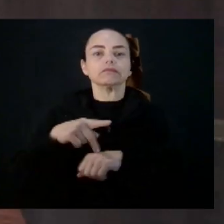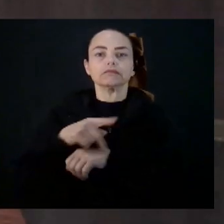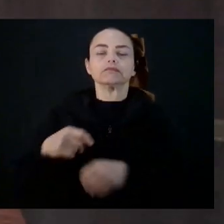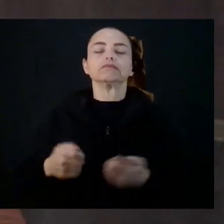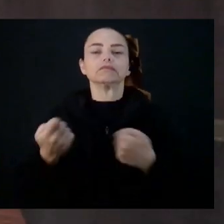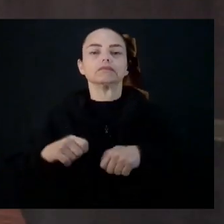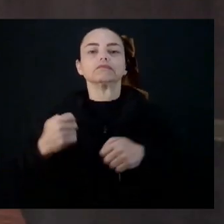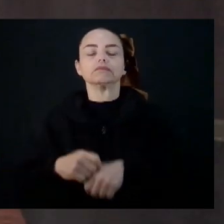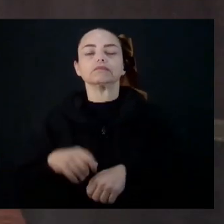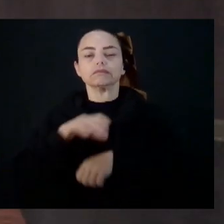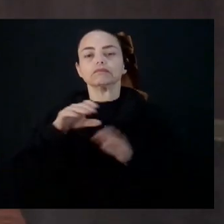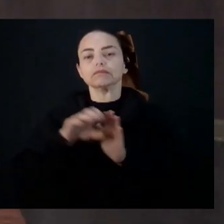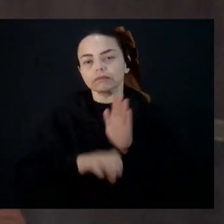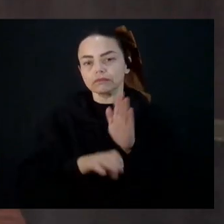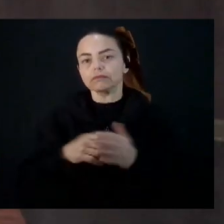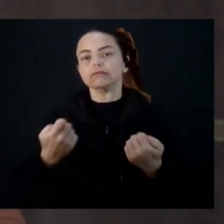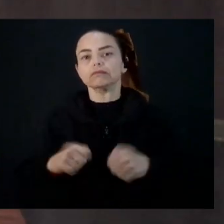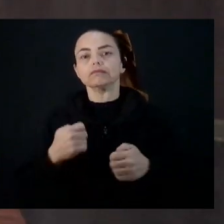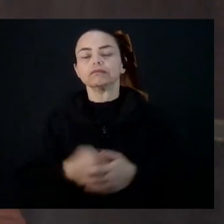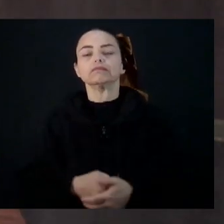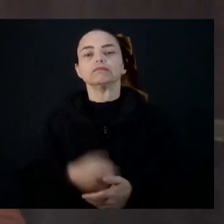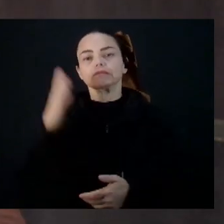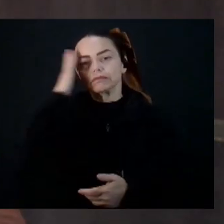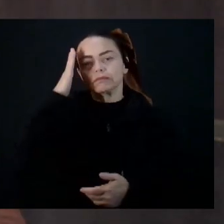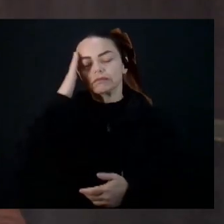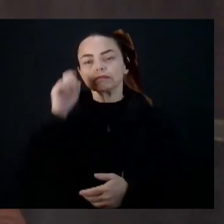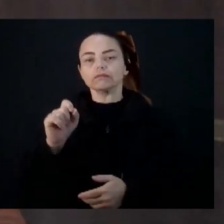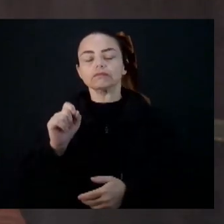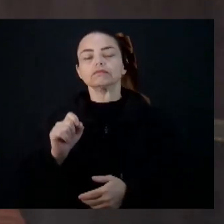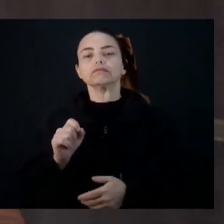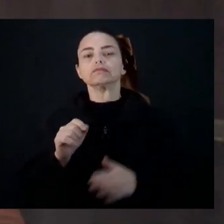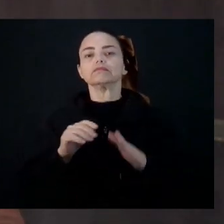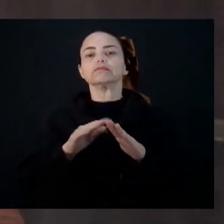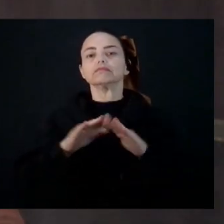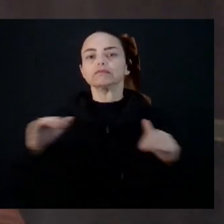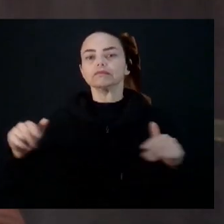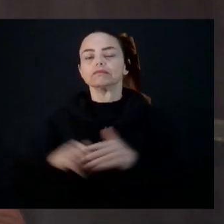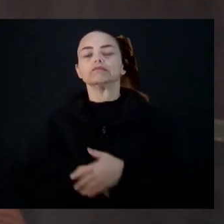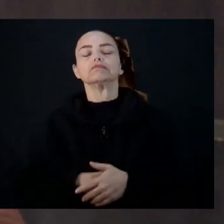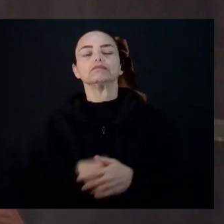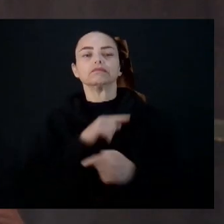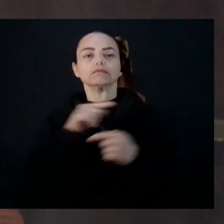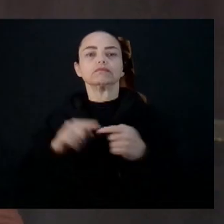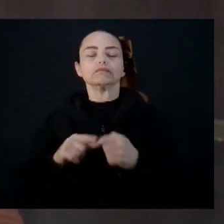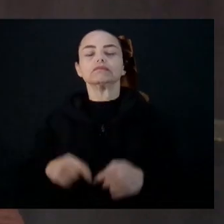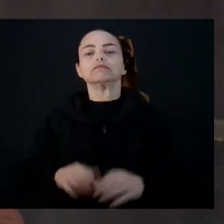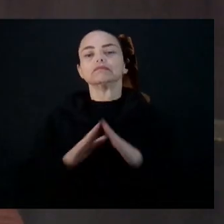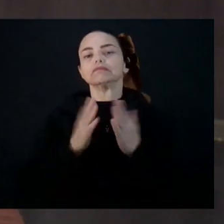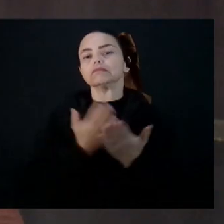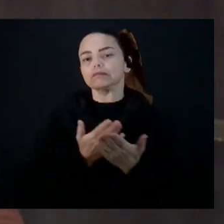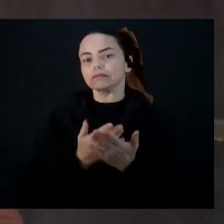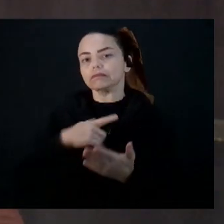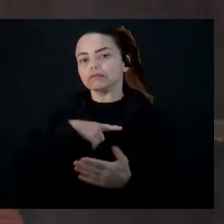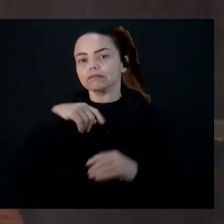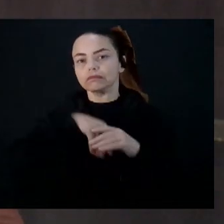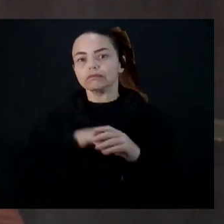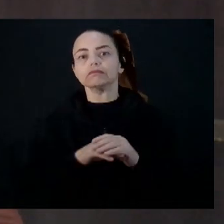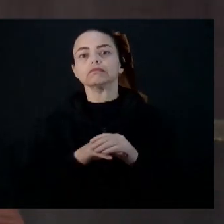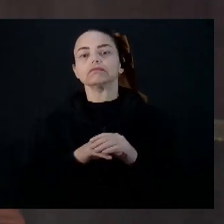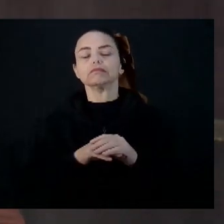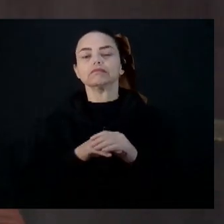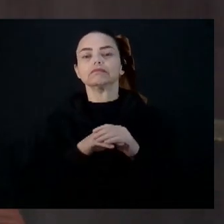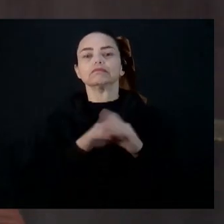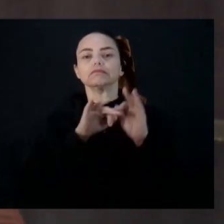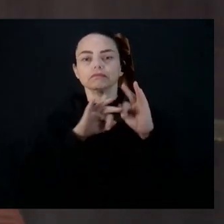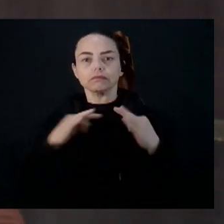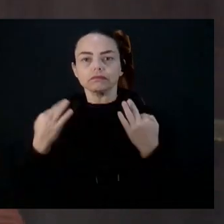currículo. Então você precisa entender quem é a criança, qual a função que a escola tem dentro da sua família,